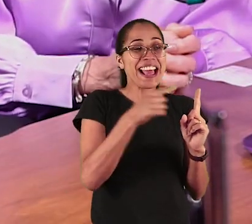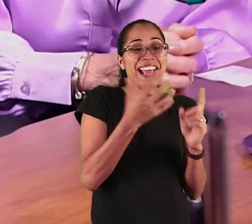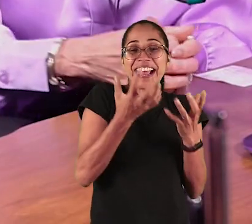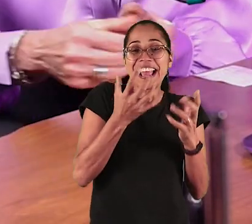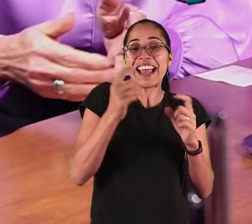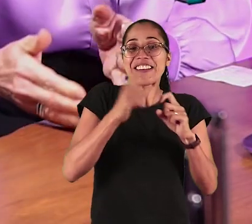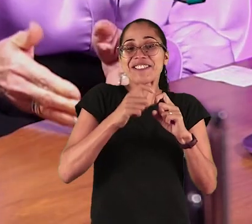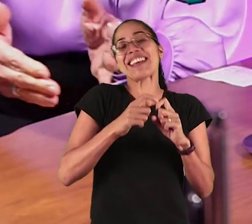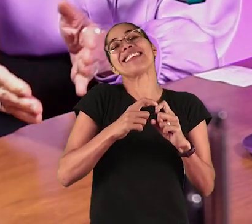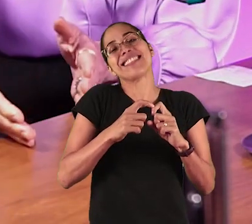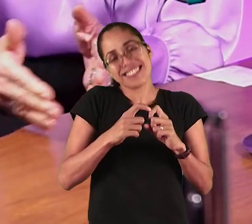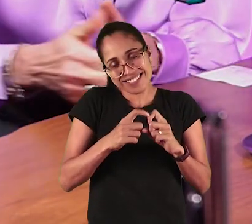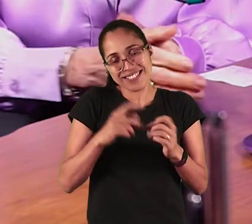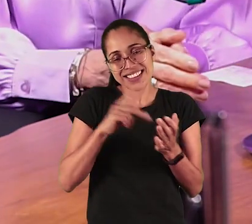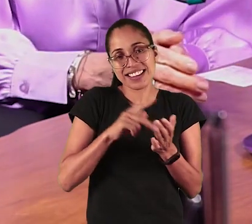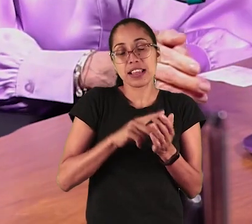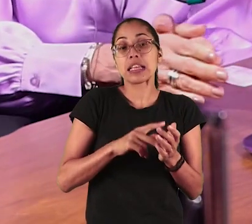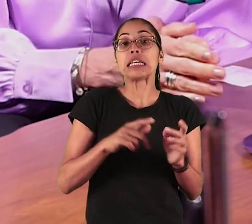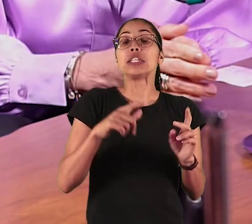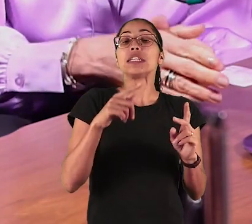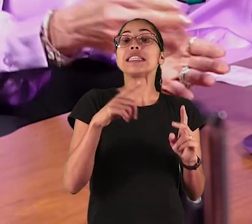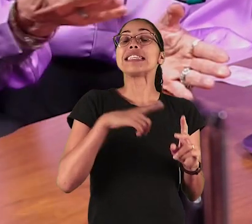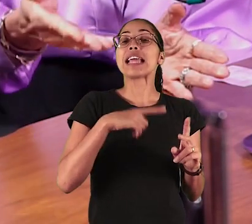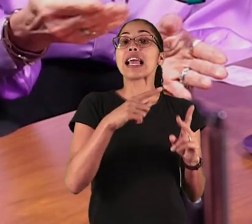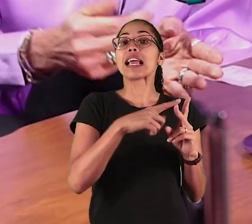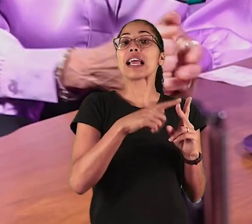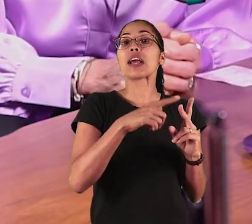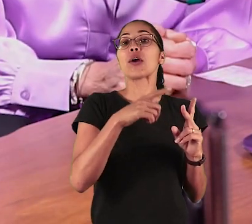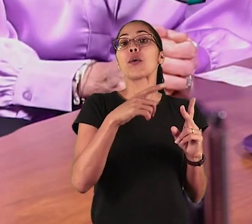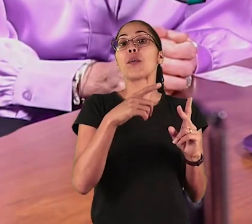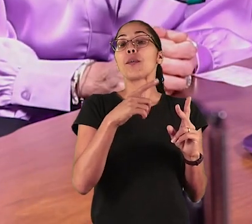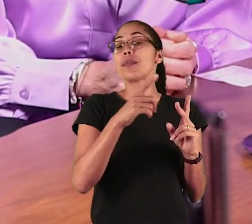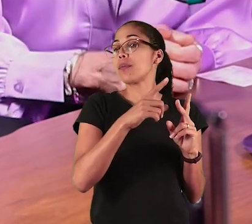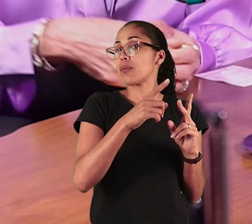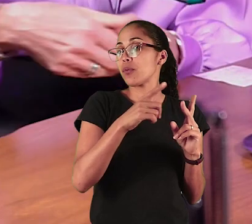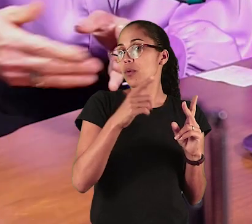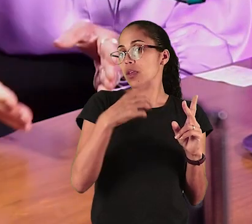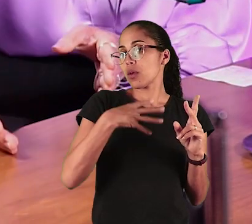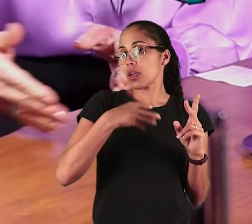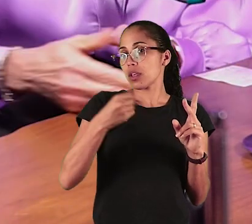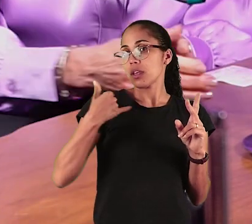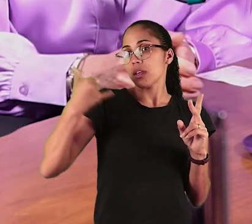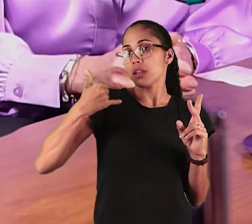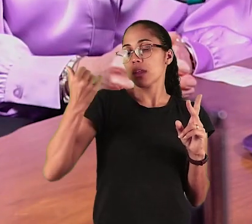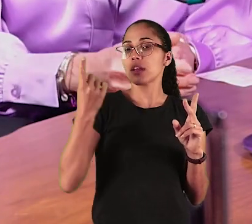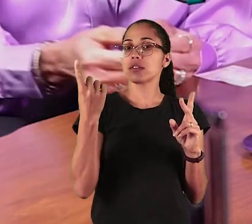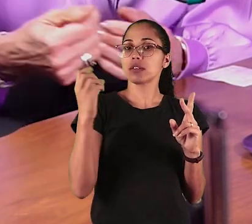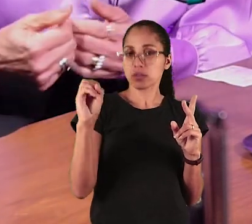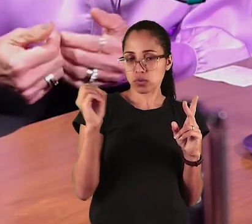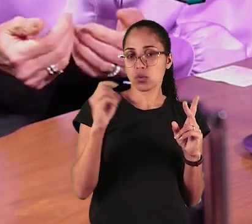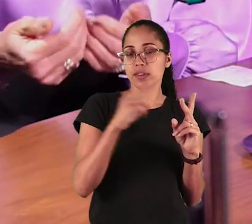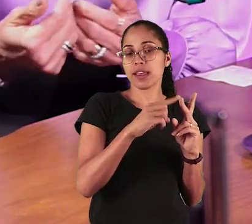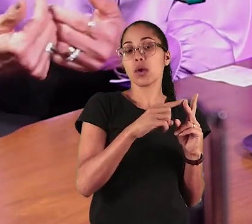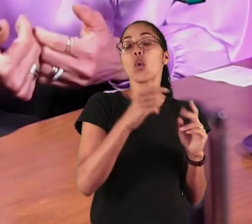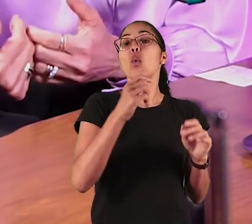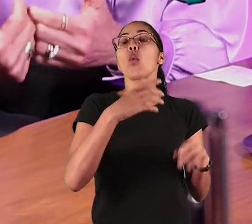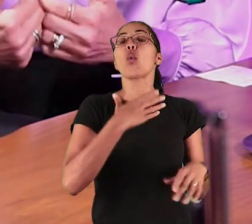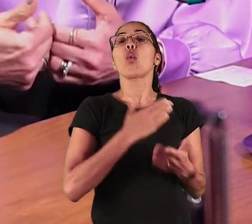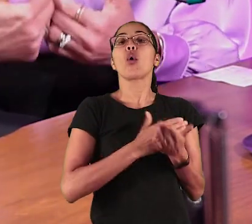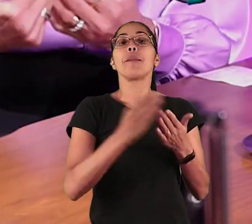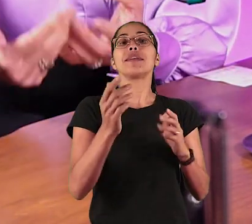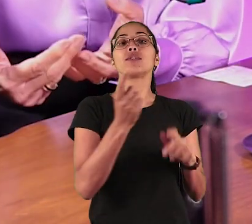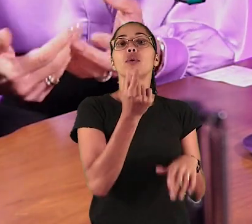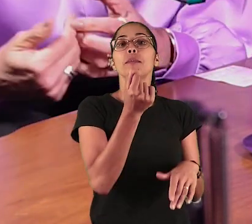e eu tenho um filho de 18 que tá Começou agora na FGV que esse quer seguir o mercado financeiro mas que eu espero que